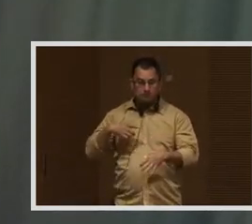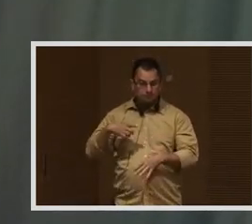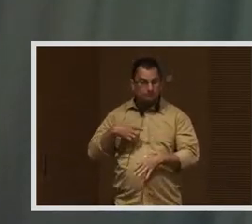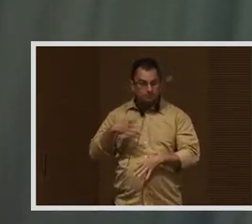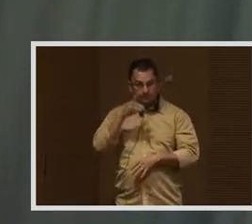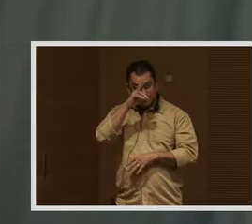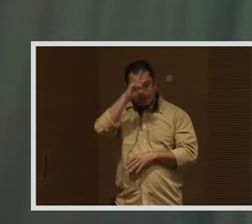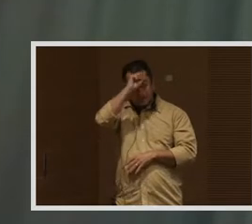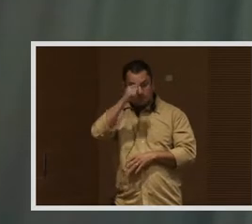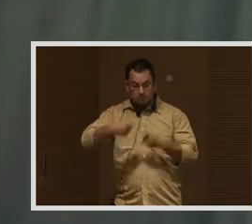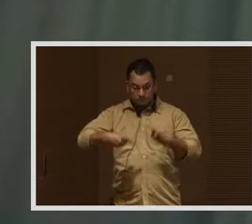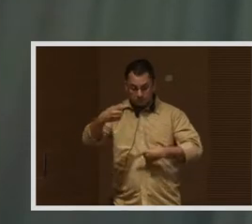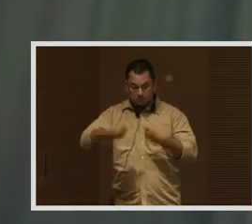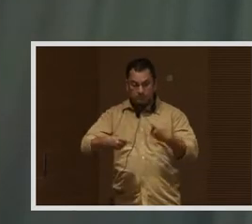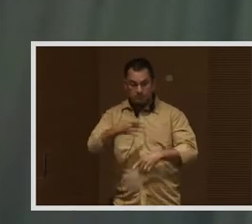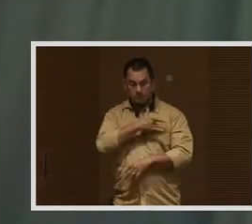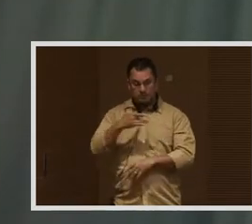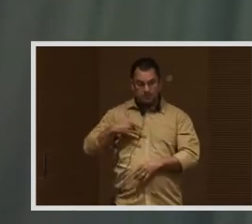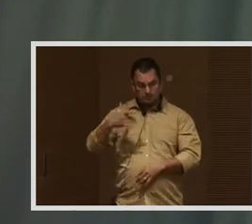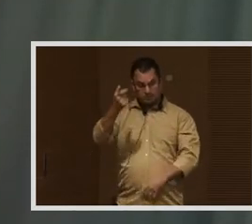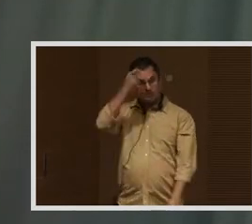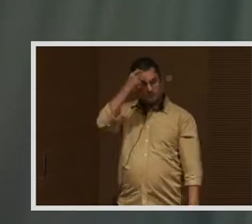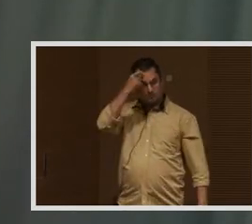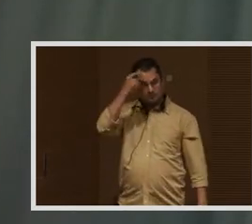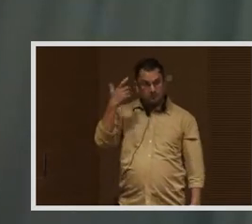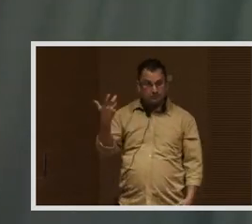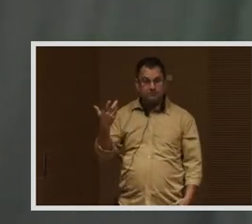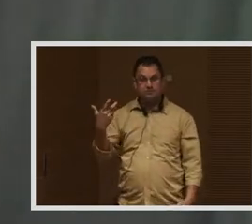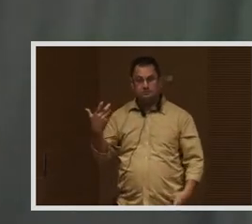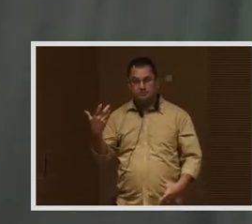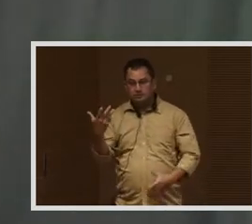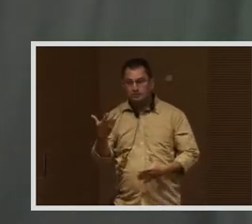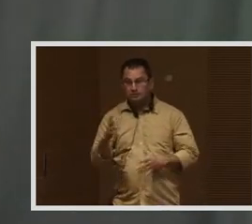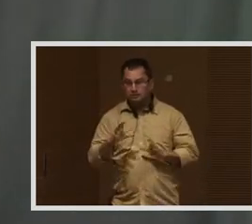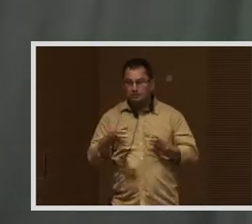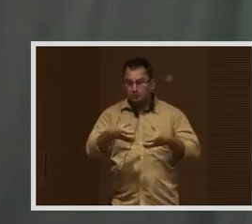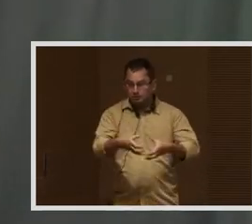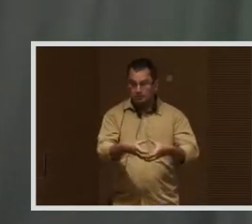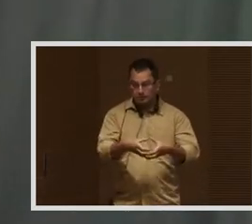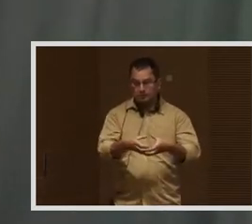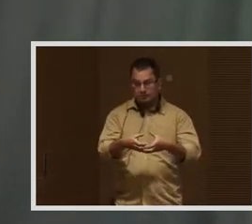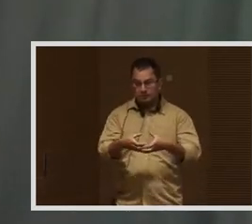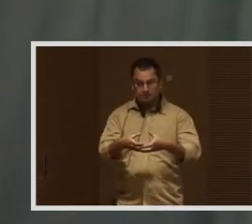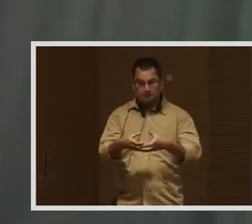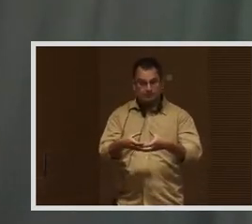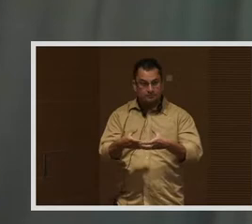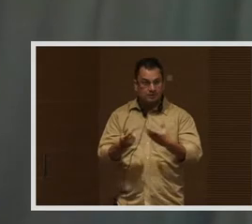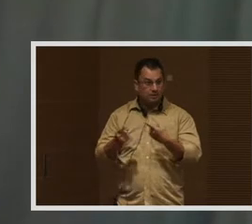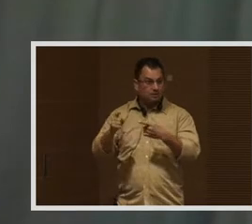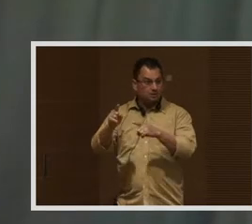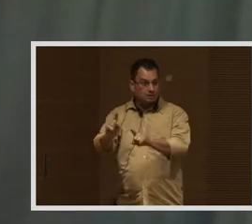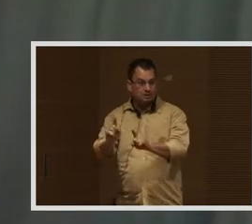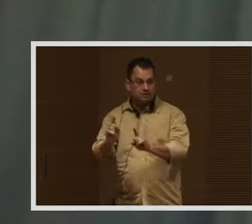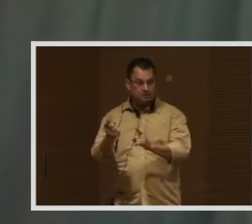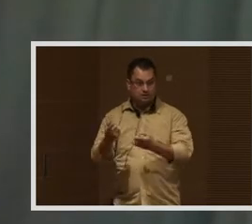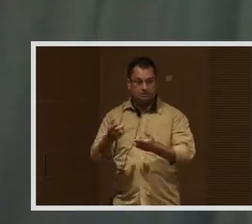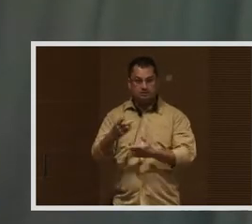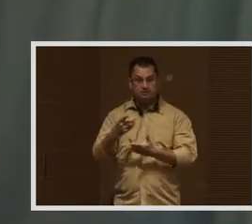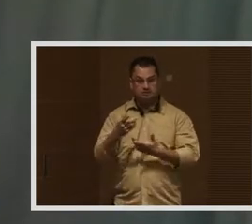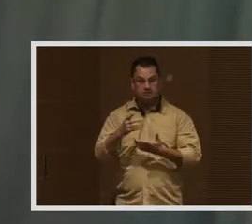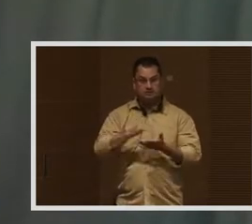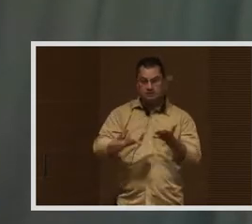força uma política de saúde mental de base comunitária, multiprofissional, antimanicomial,